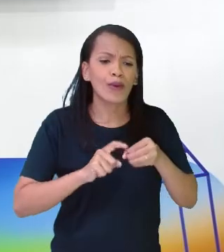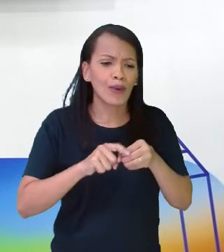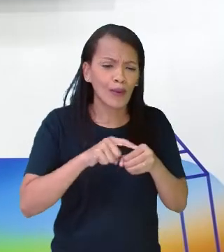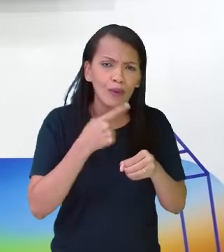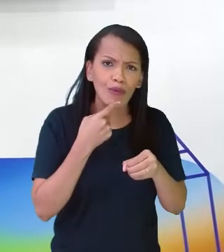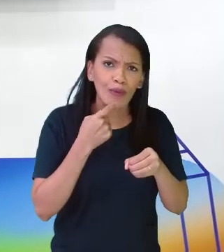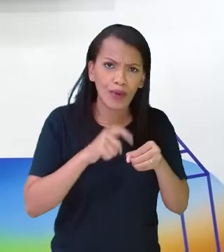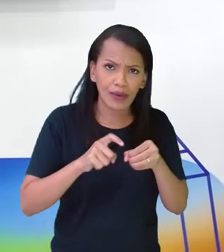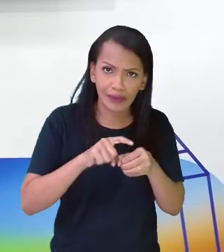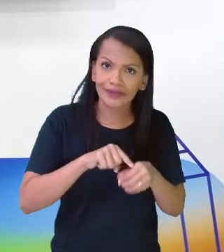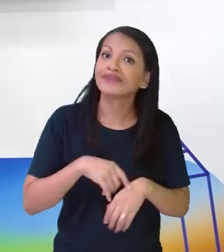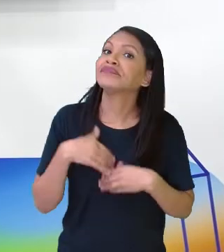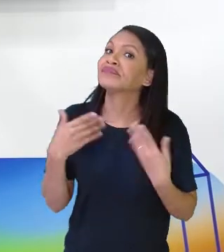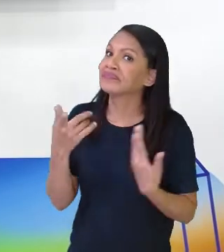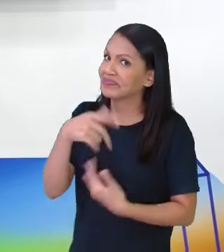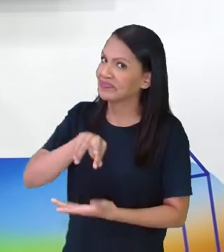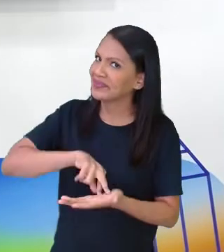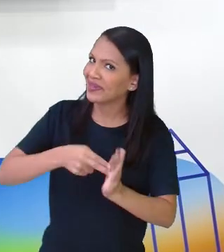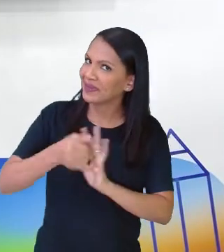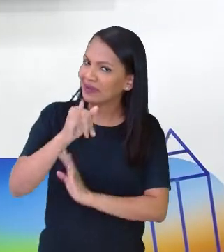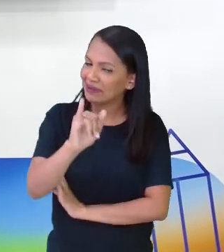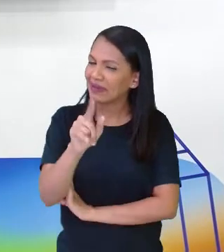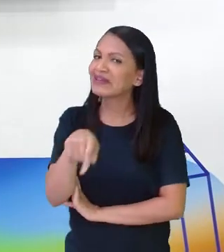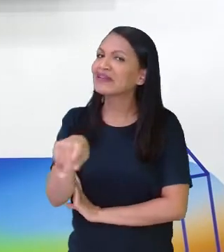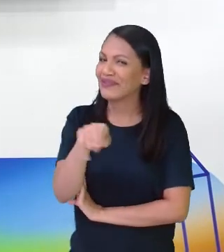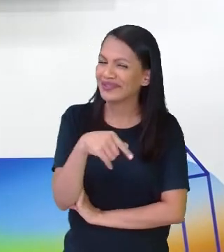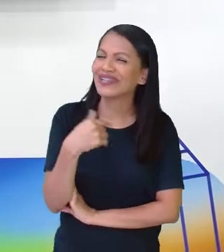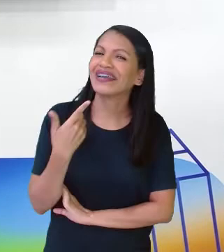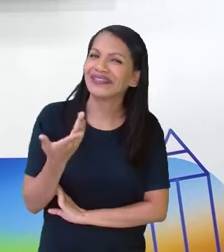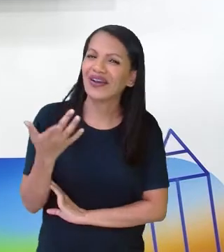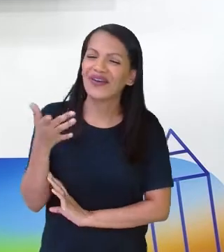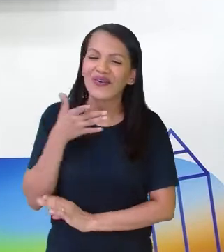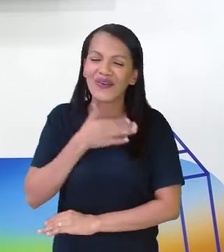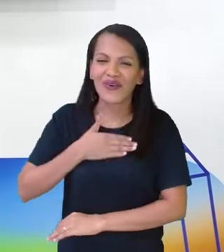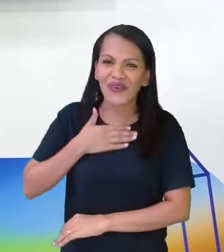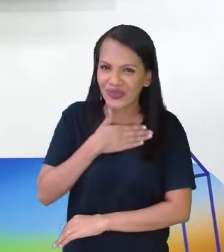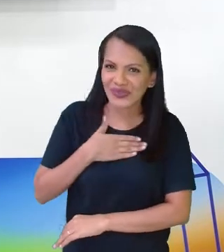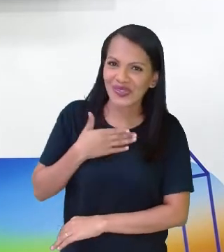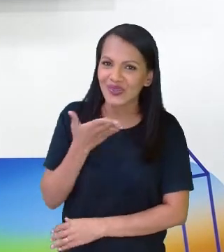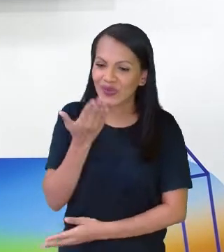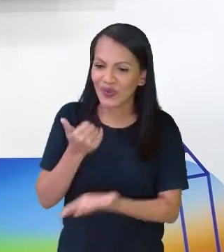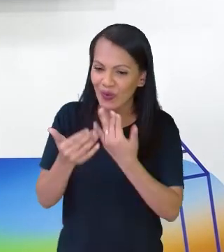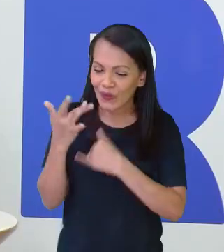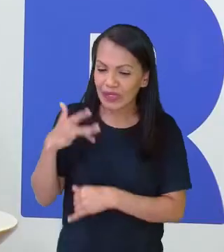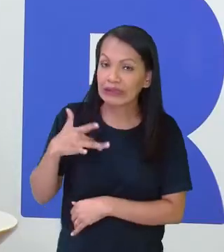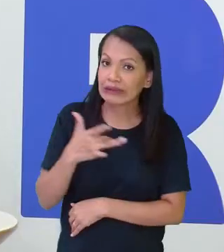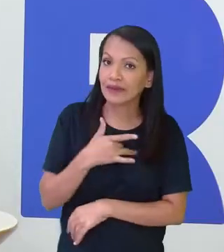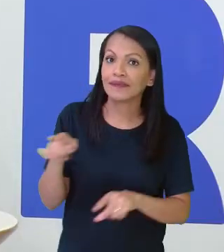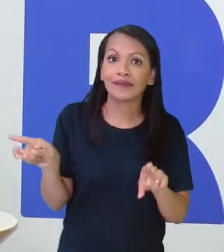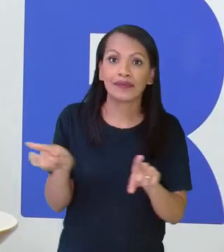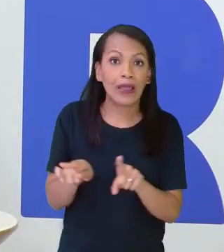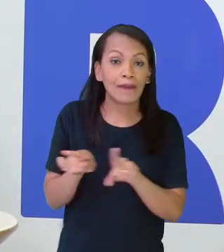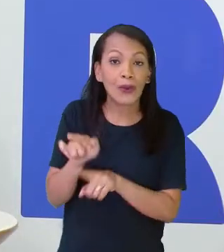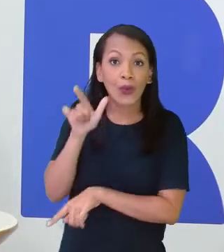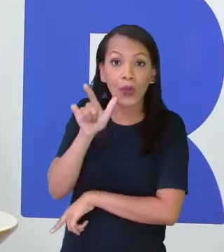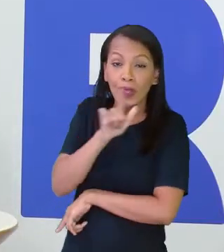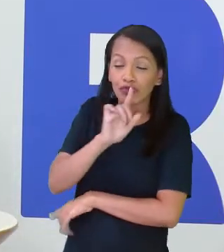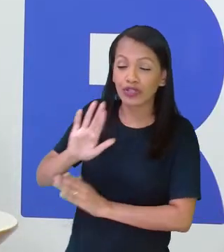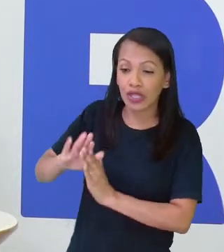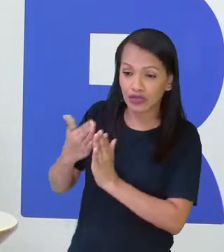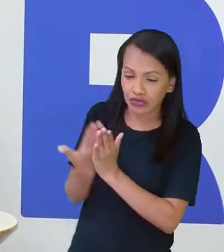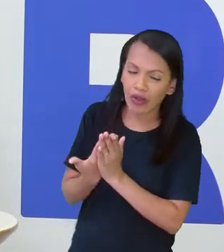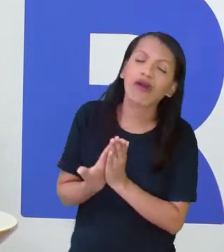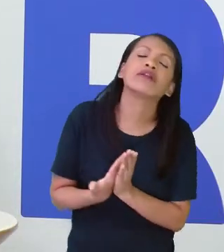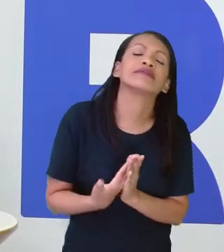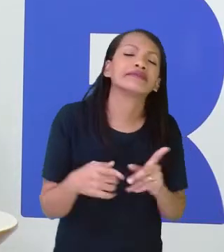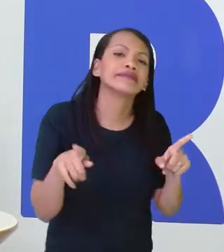significa dizer que estão consumindo alimentos saudáveis. Saudáveis. E até a questão da merenda ajuda muito, né, professor? Como você